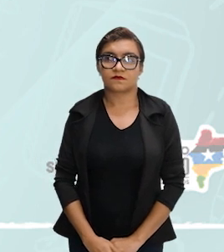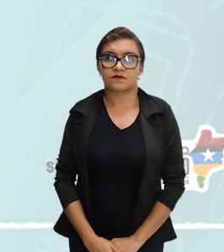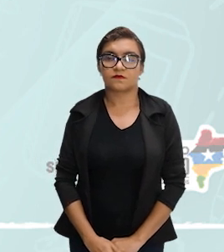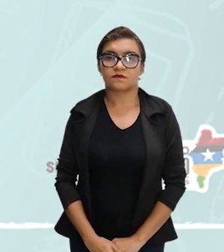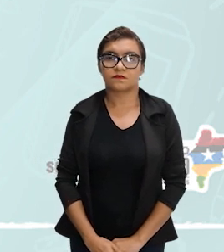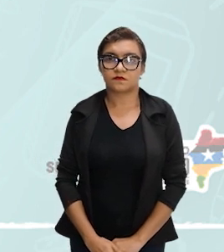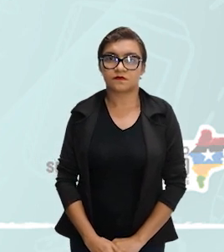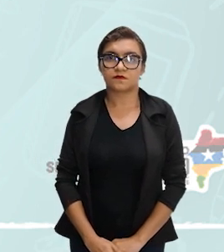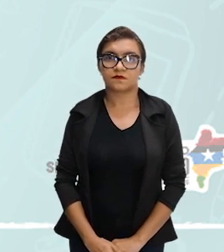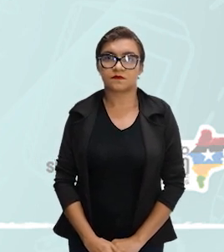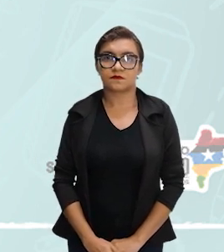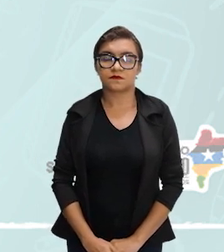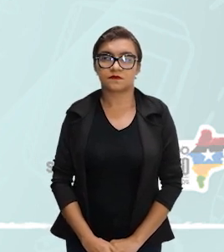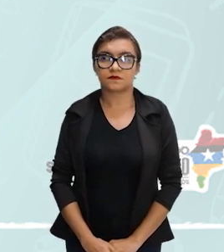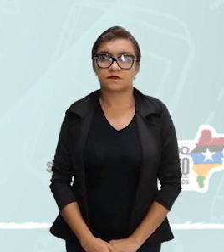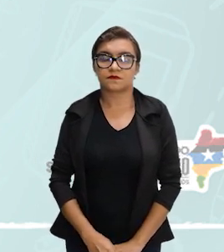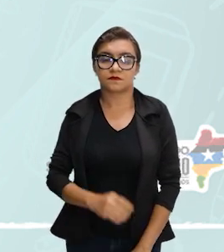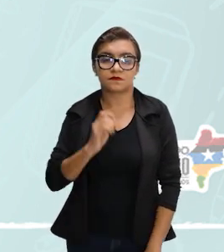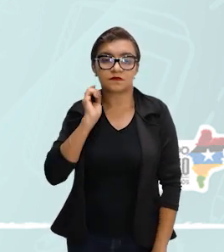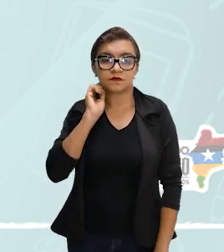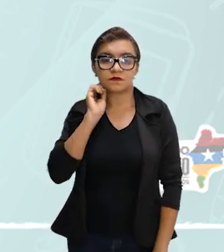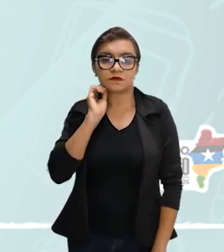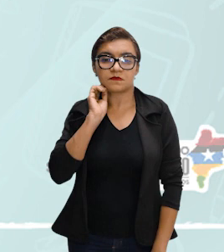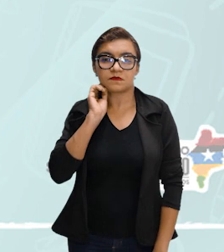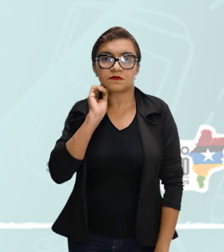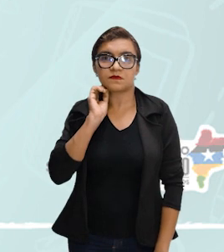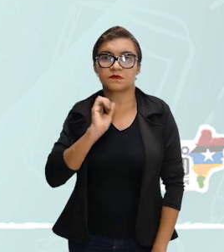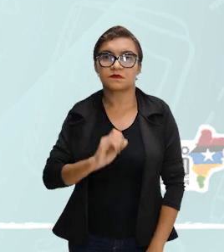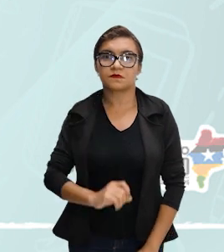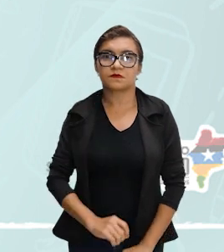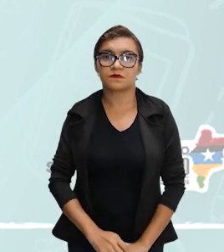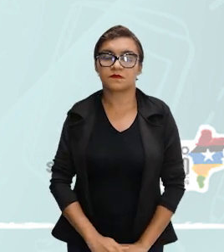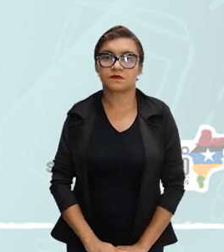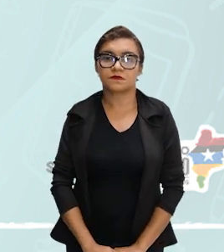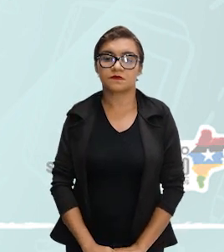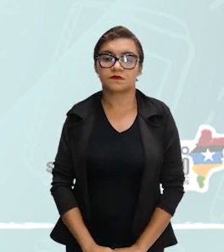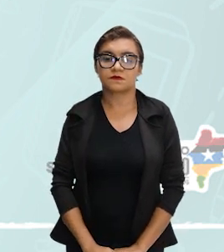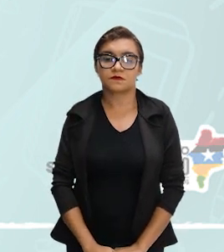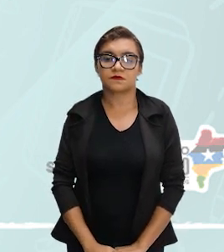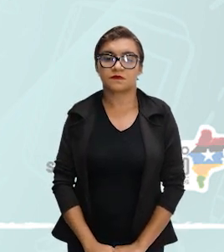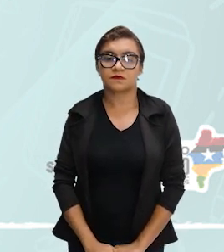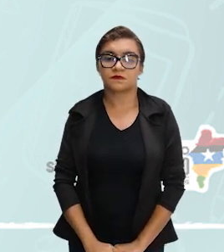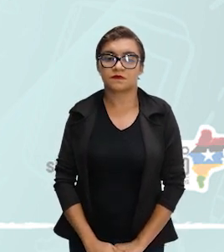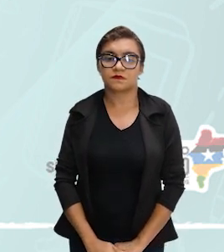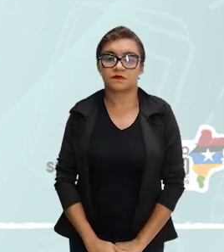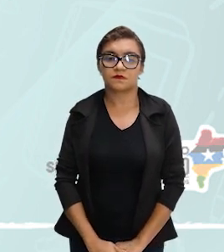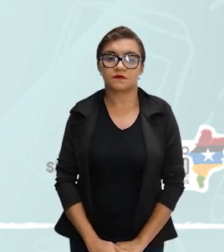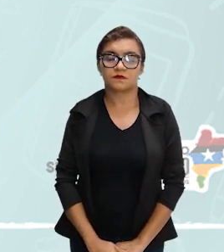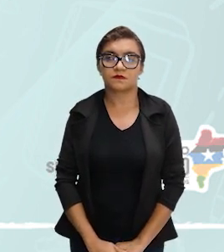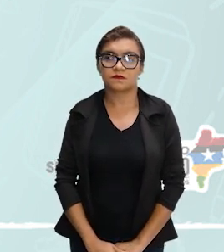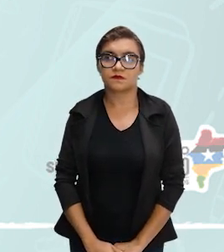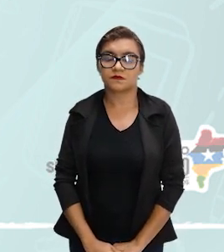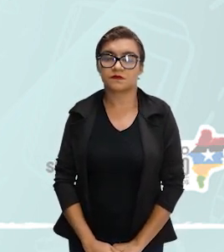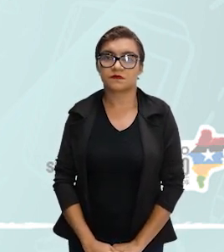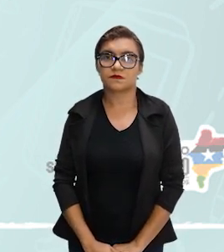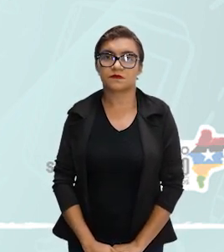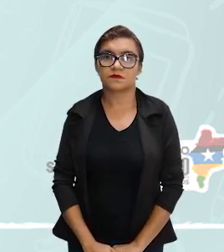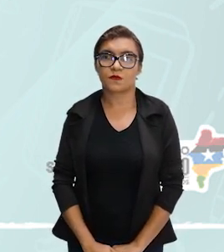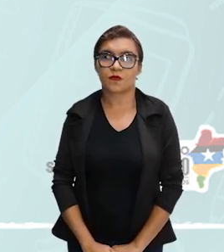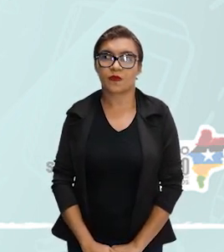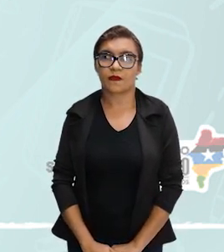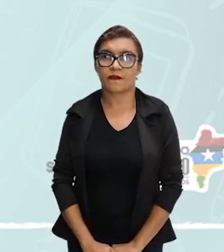y los casos en los que va acompañado de preposiciones. Los apartados participio